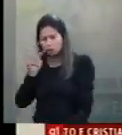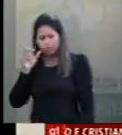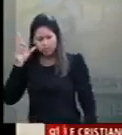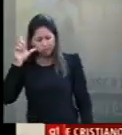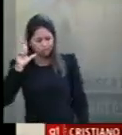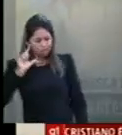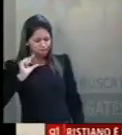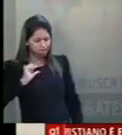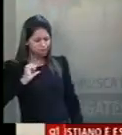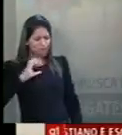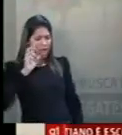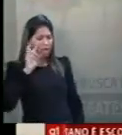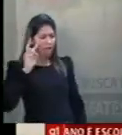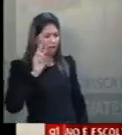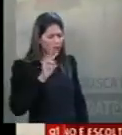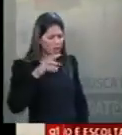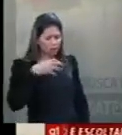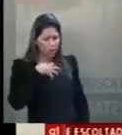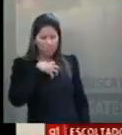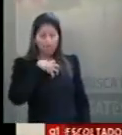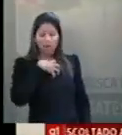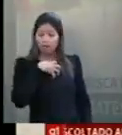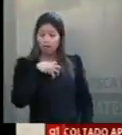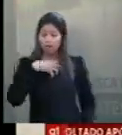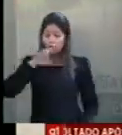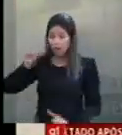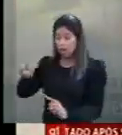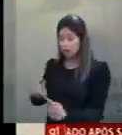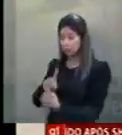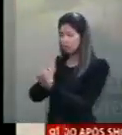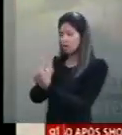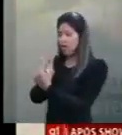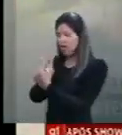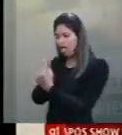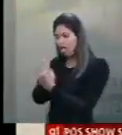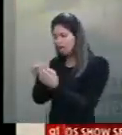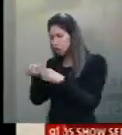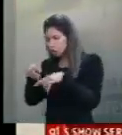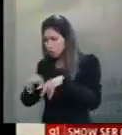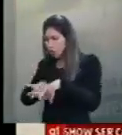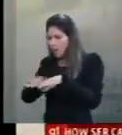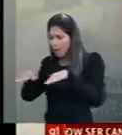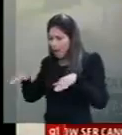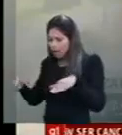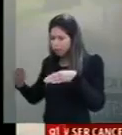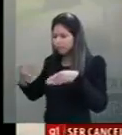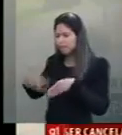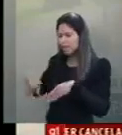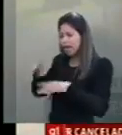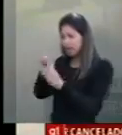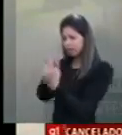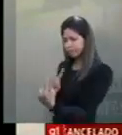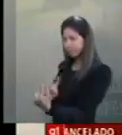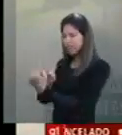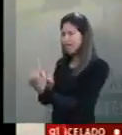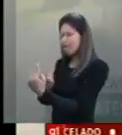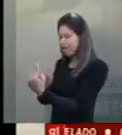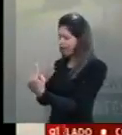chorando bastante, eu estava sentada numa mesa com ela, gravando a entrevista, então o gesto foi